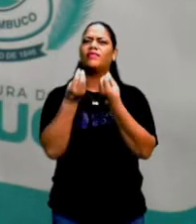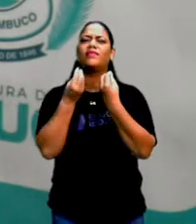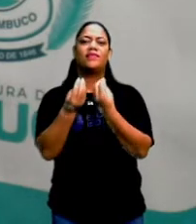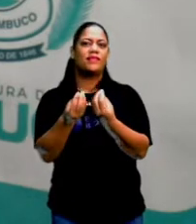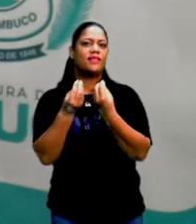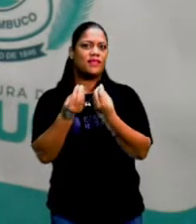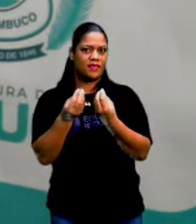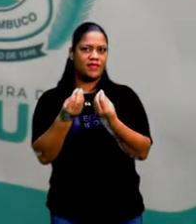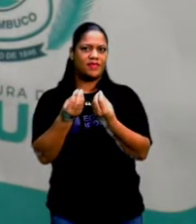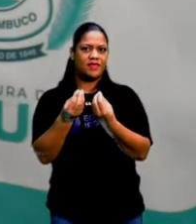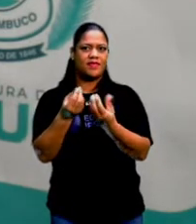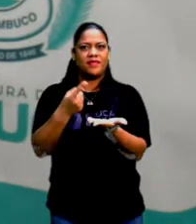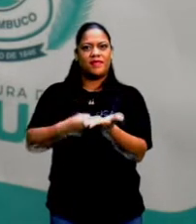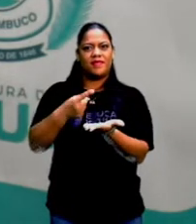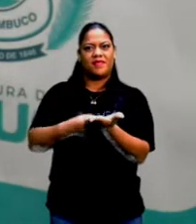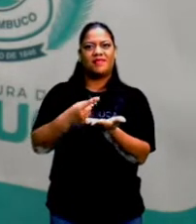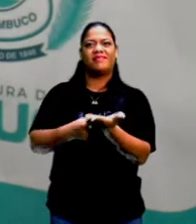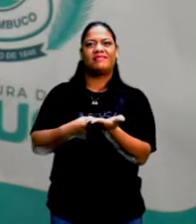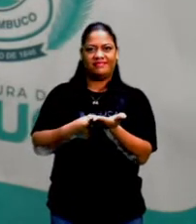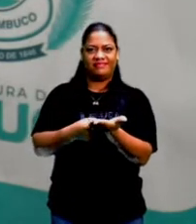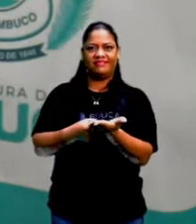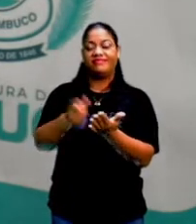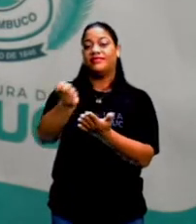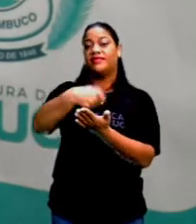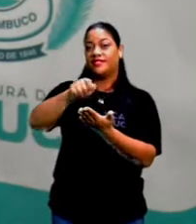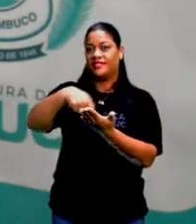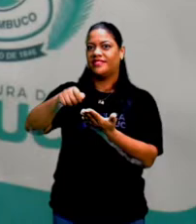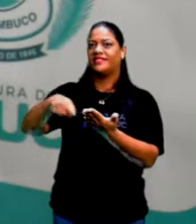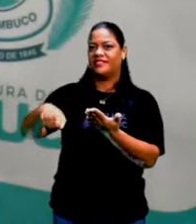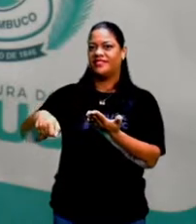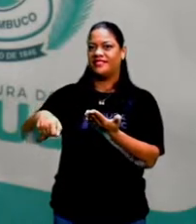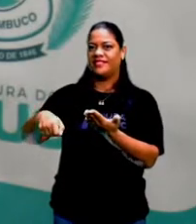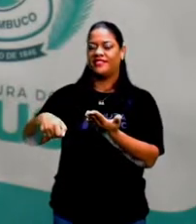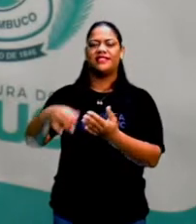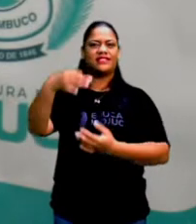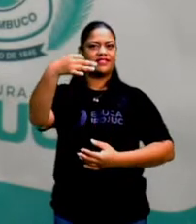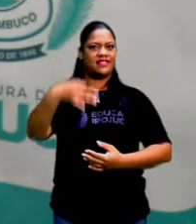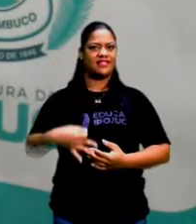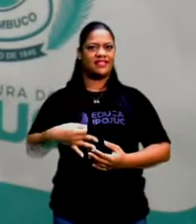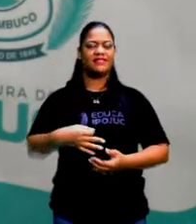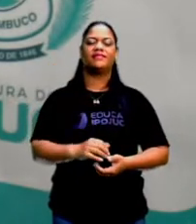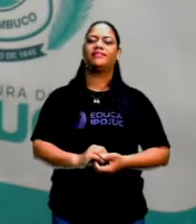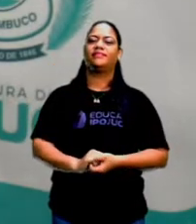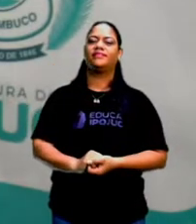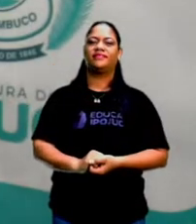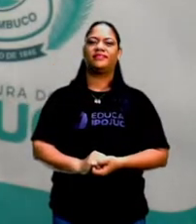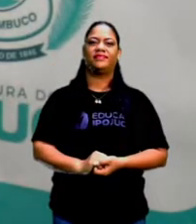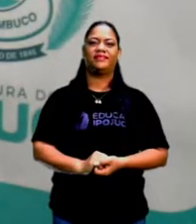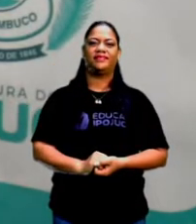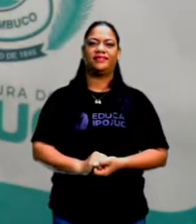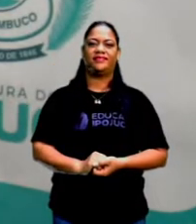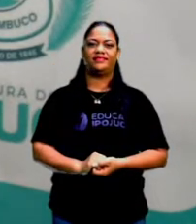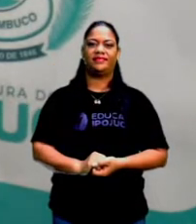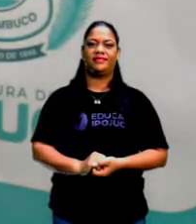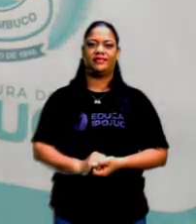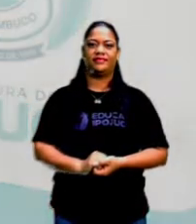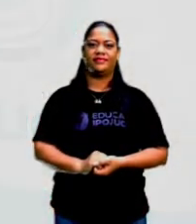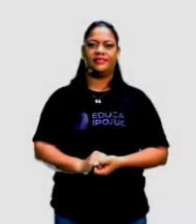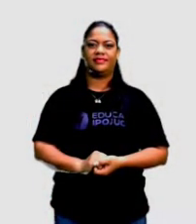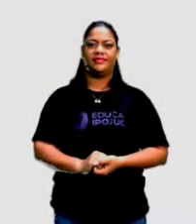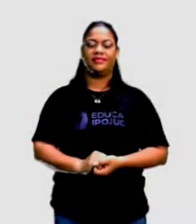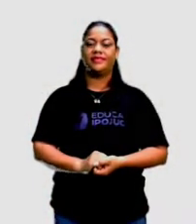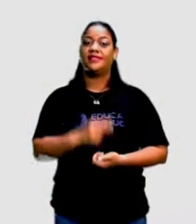como é que eu marco isso na escrita? Certo? Então, olha só, pessoal. A